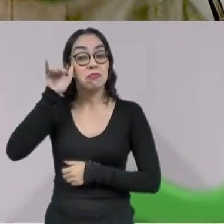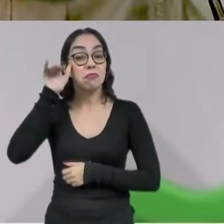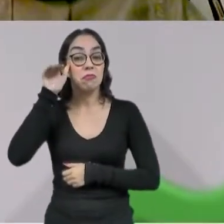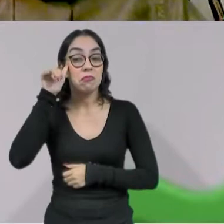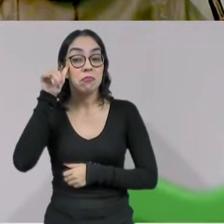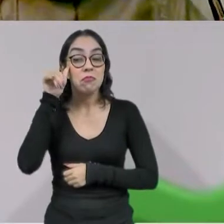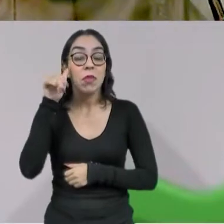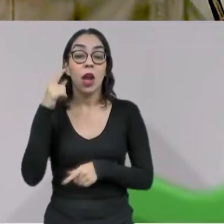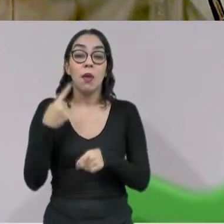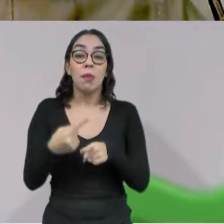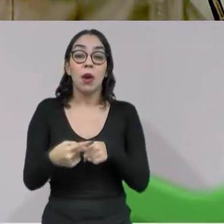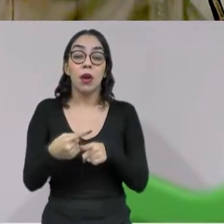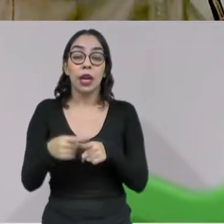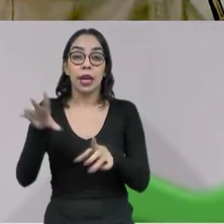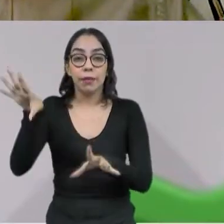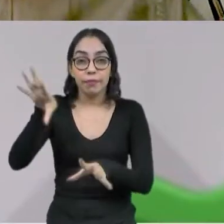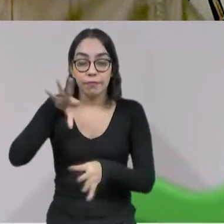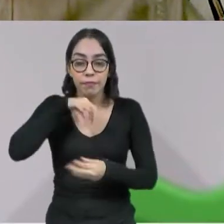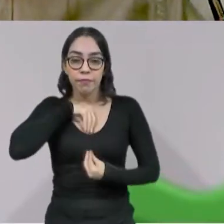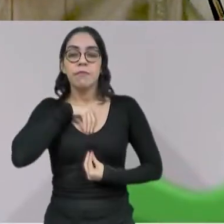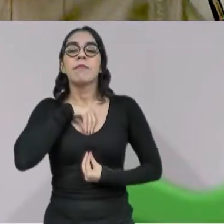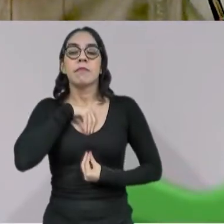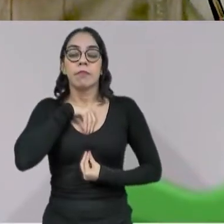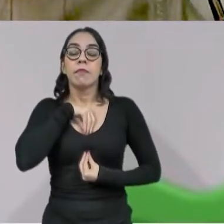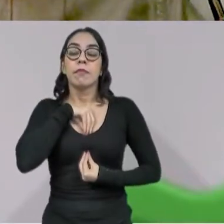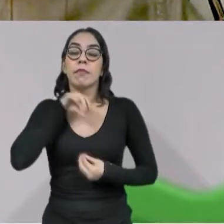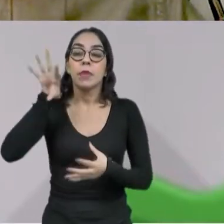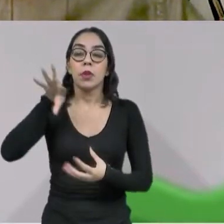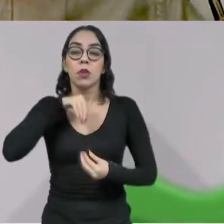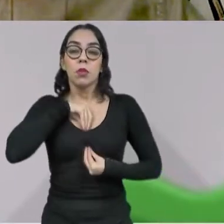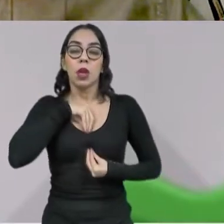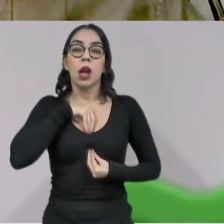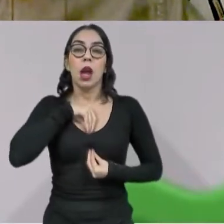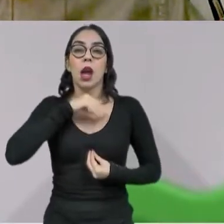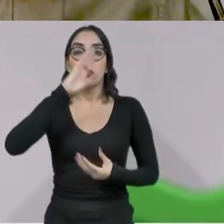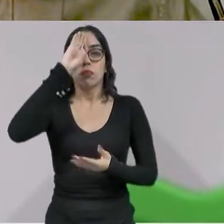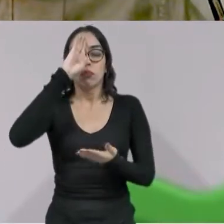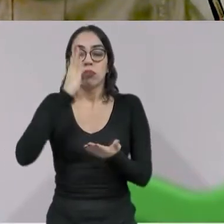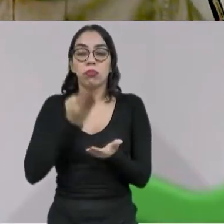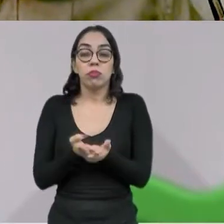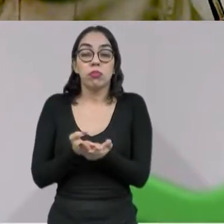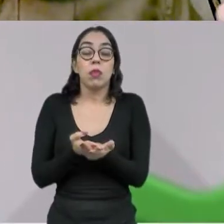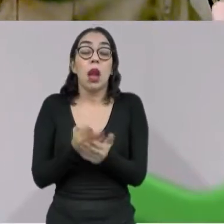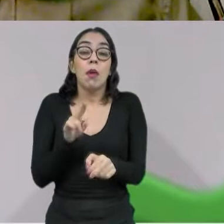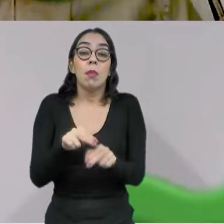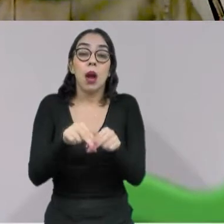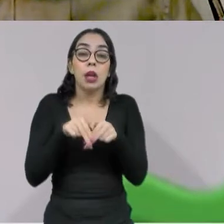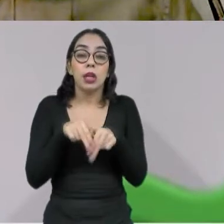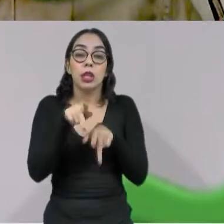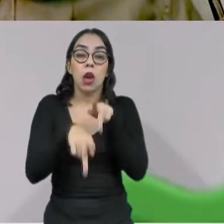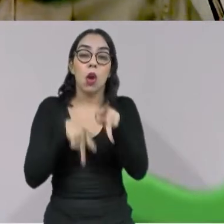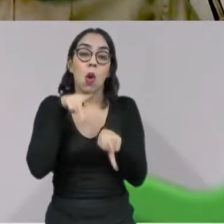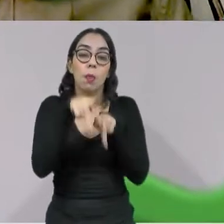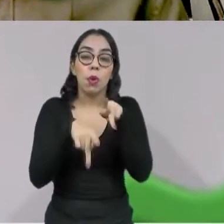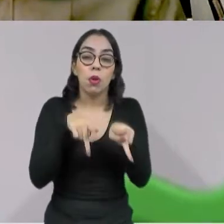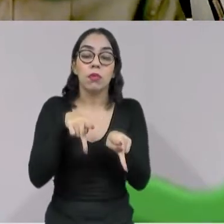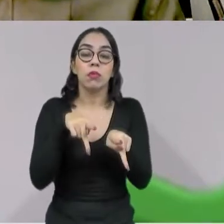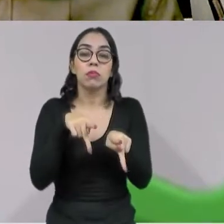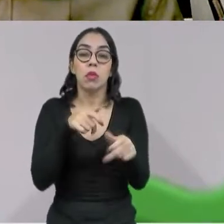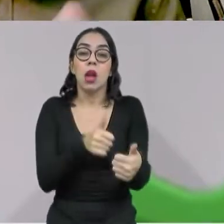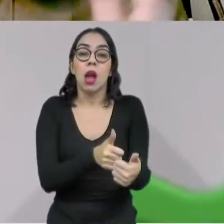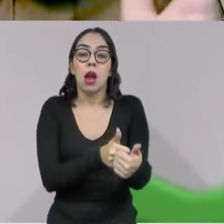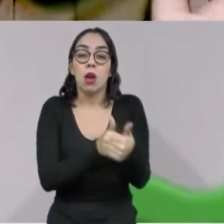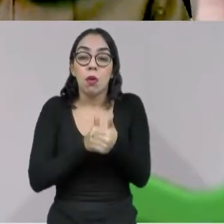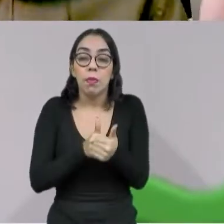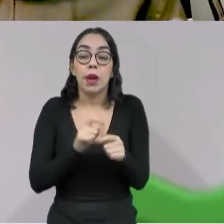que encarna, né, como ninguém, essa devoção popular. Então, o livro, ao mesmo tempo, é